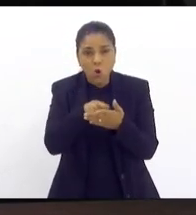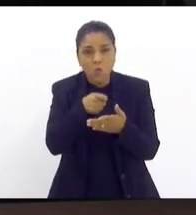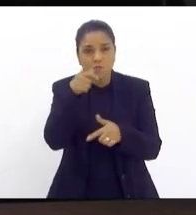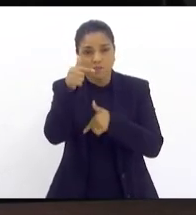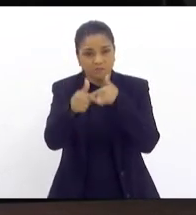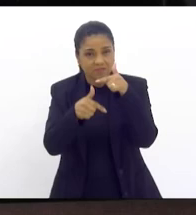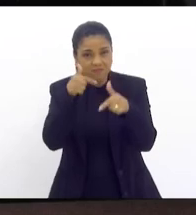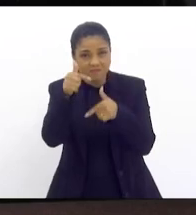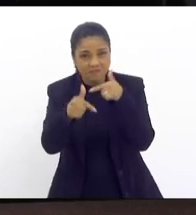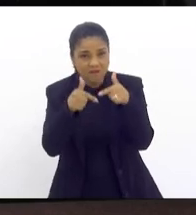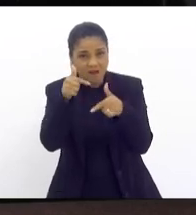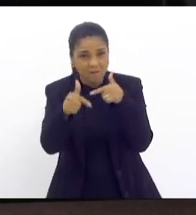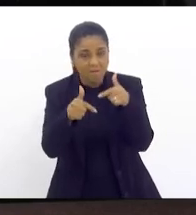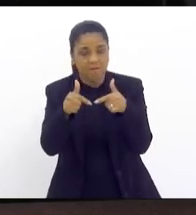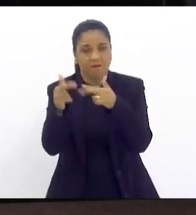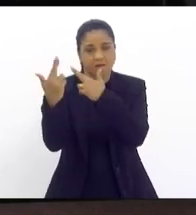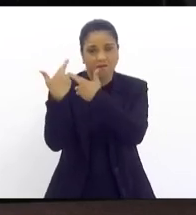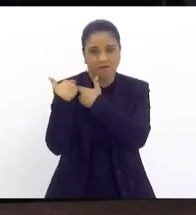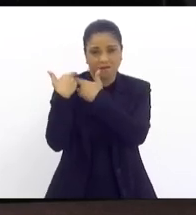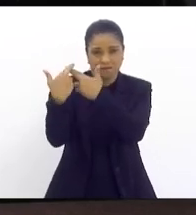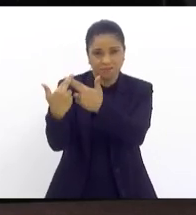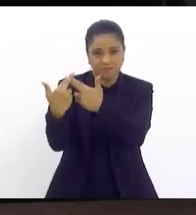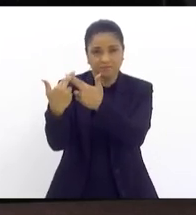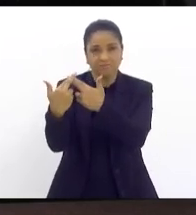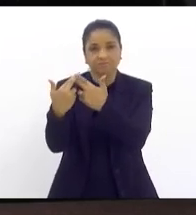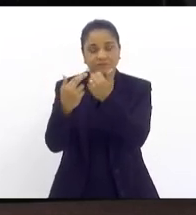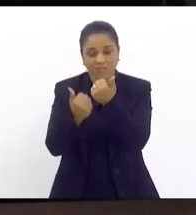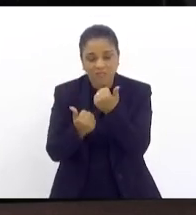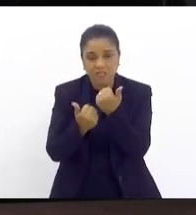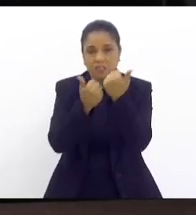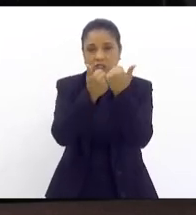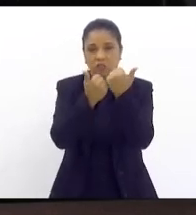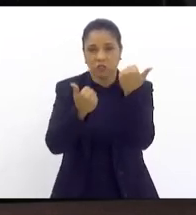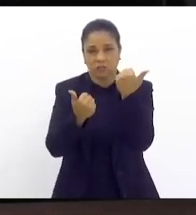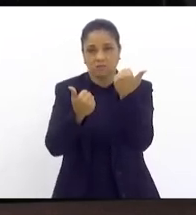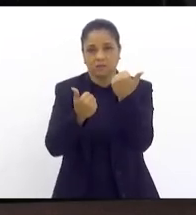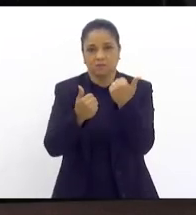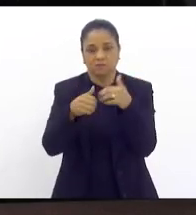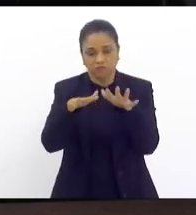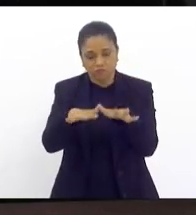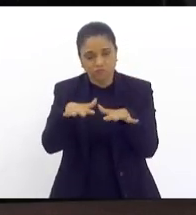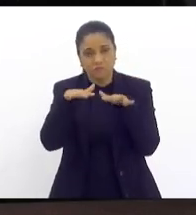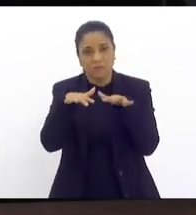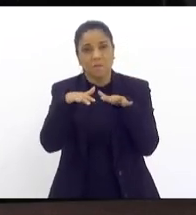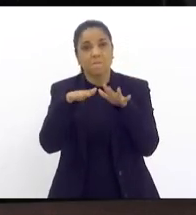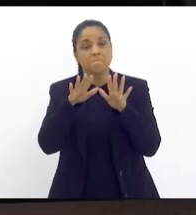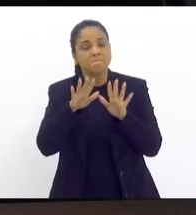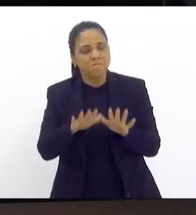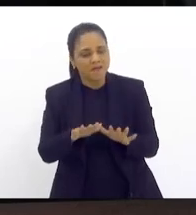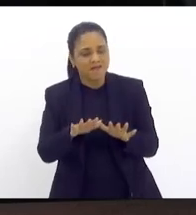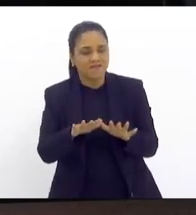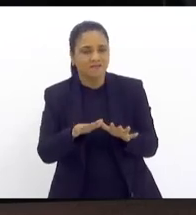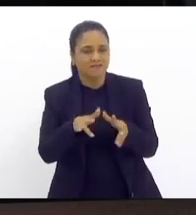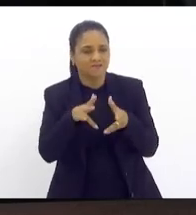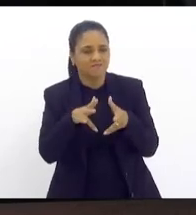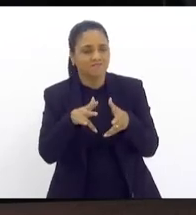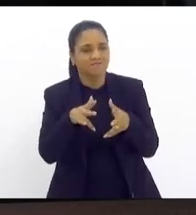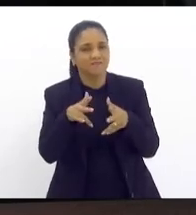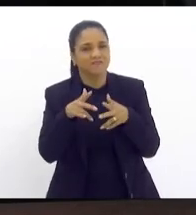a obrigação e a responsabilidade de assessoramento dos parlamentares mas a gente vê